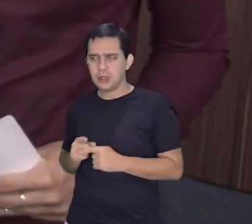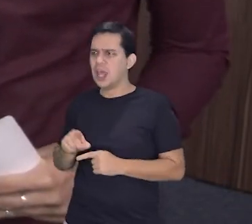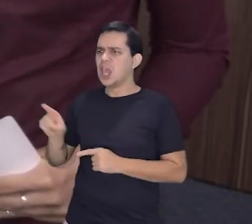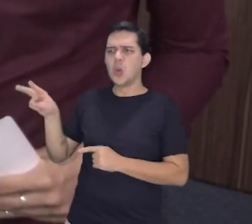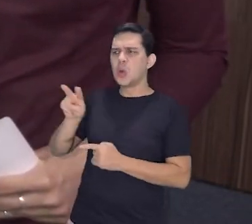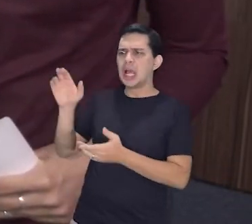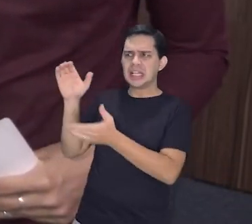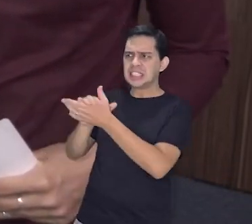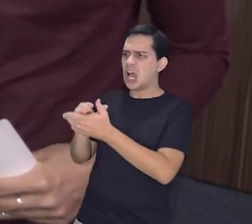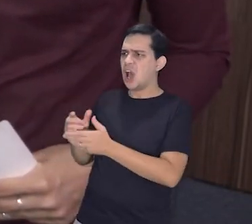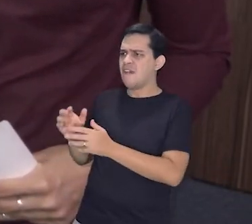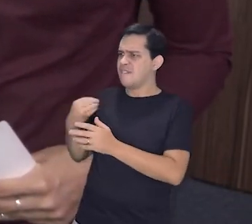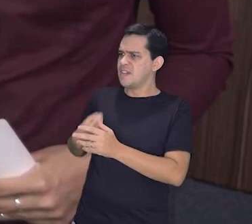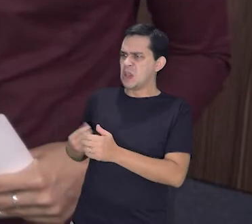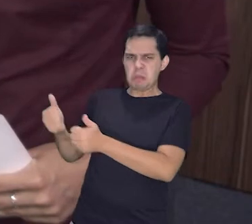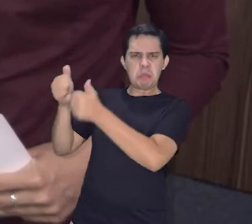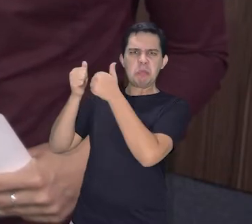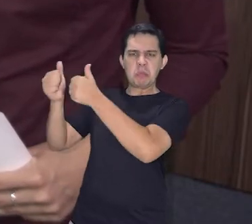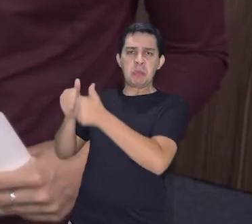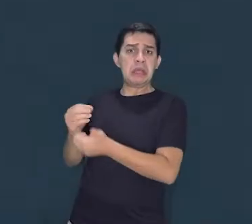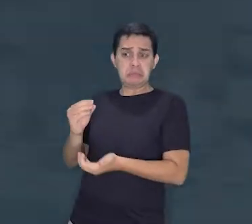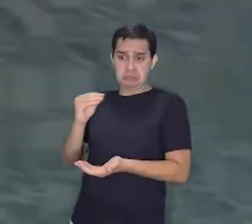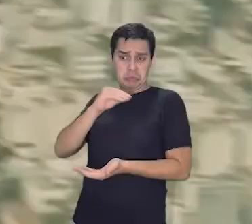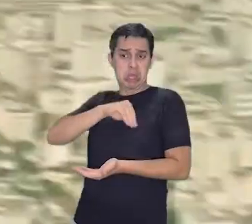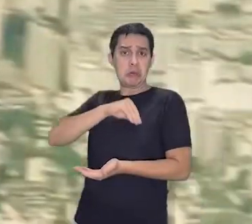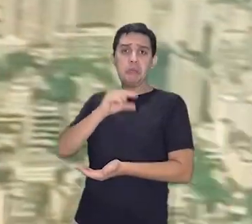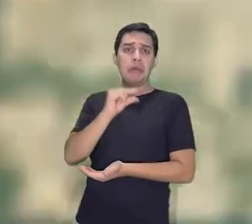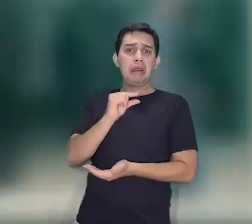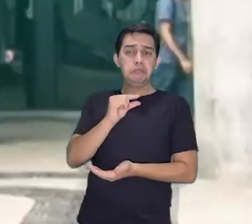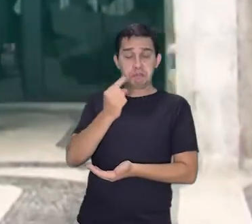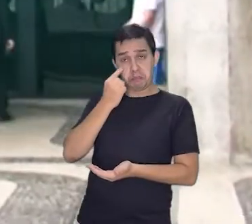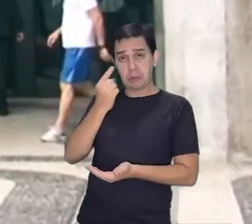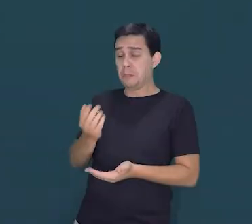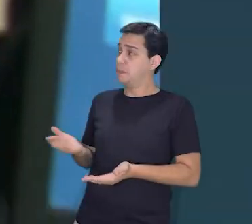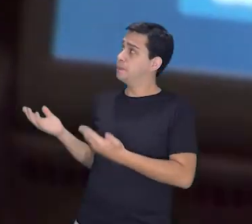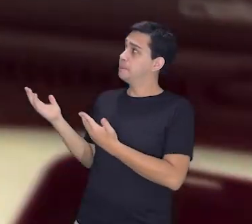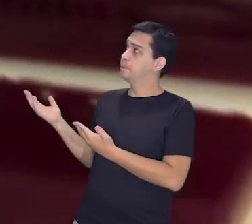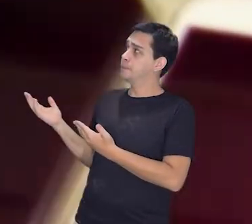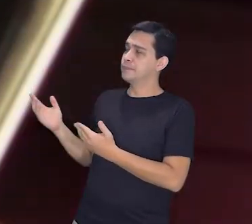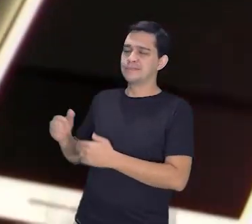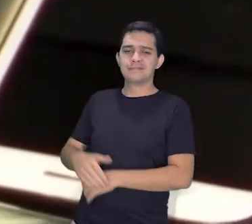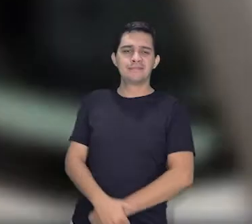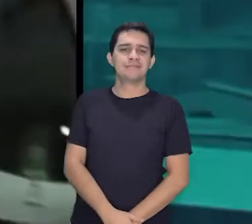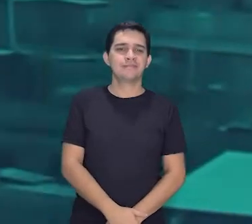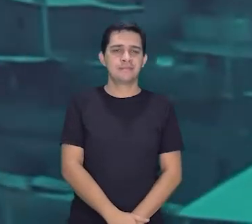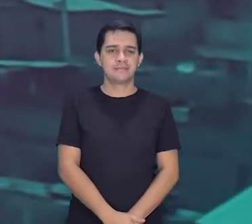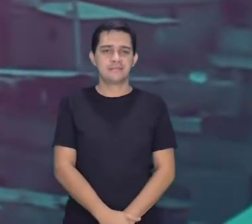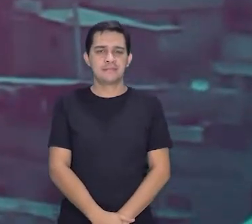incompatível com a renda declarada. Confira!